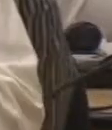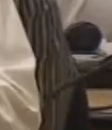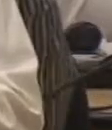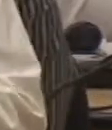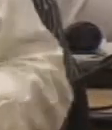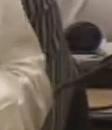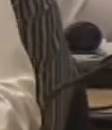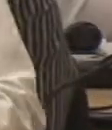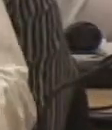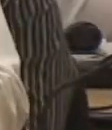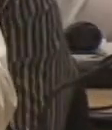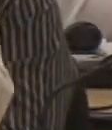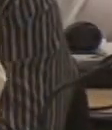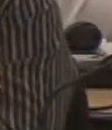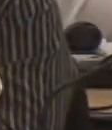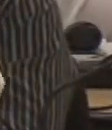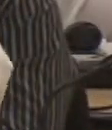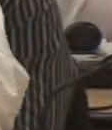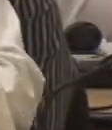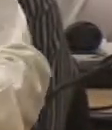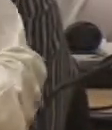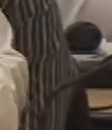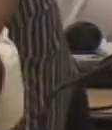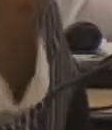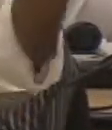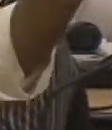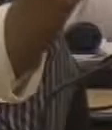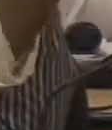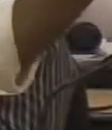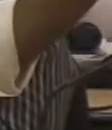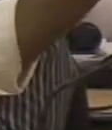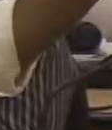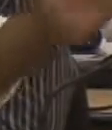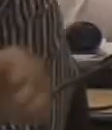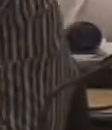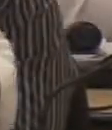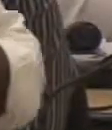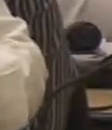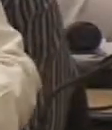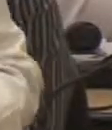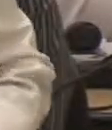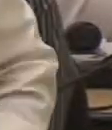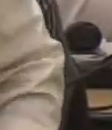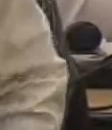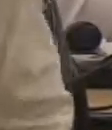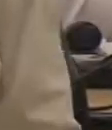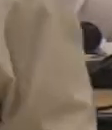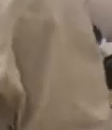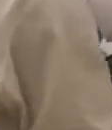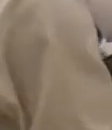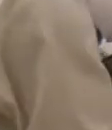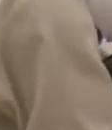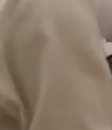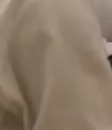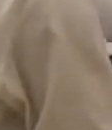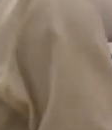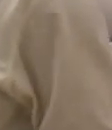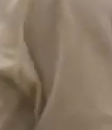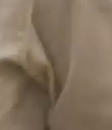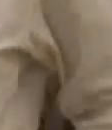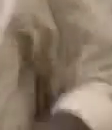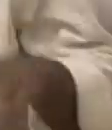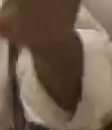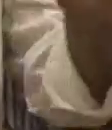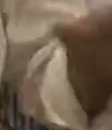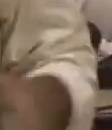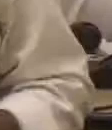alguma situação, nessa diferença de um salário mínimo para 100 salário mínimo, que é o Brasil, não tem como você chegar no lugar lá e falar, olha, meu filho de 16